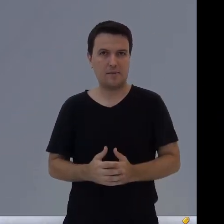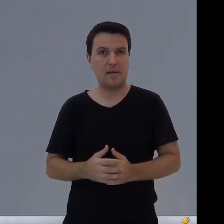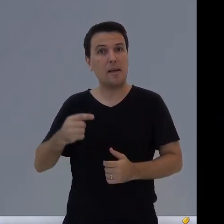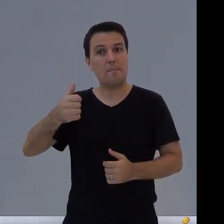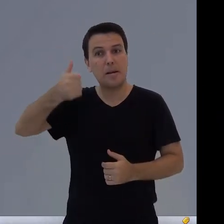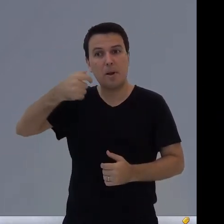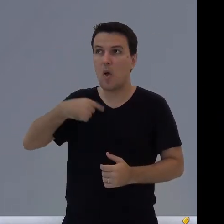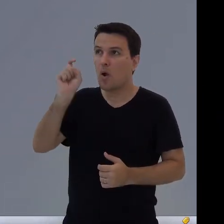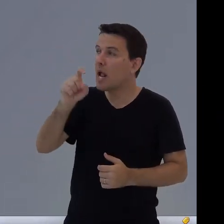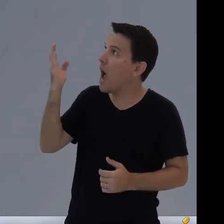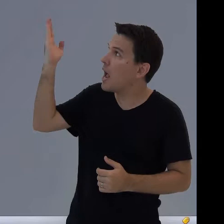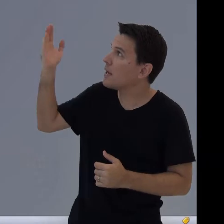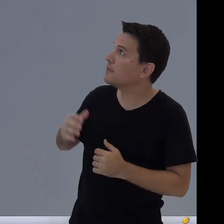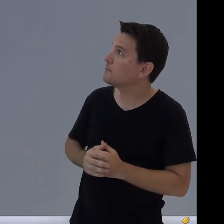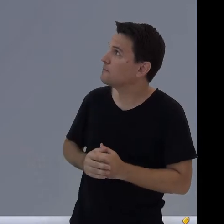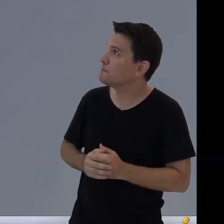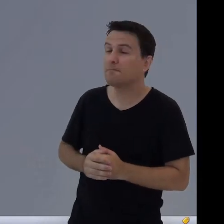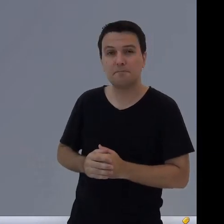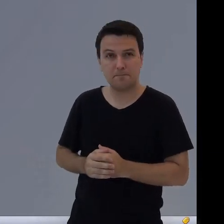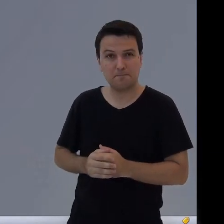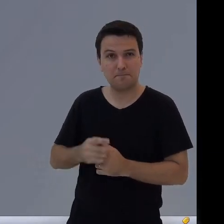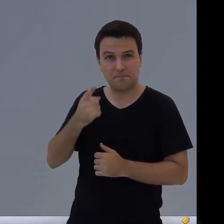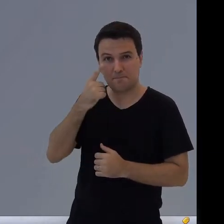Então, eu vou clicar aqui nessa caixinha